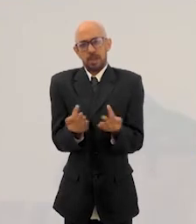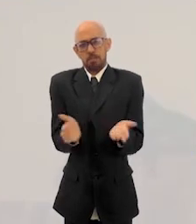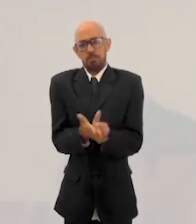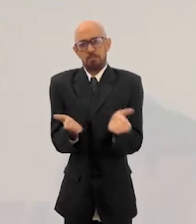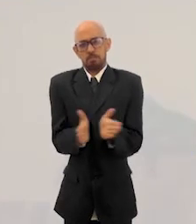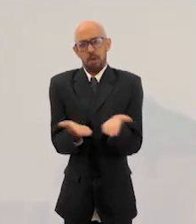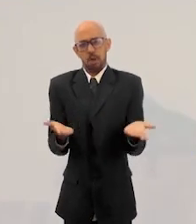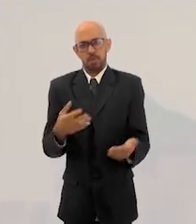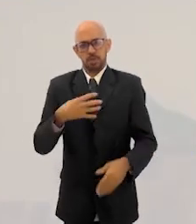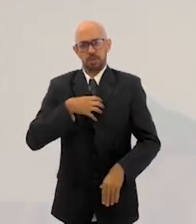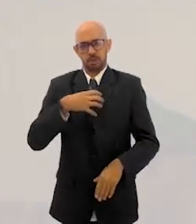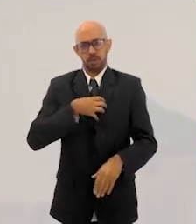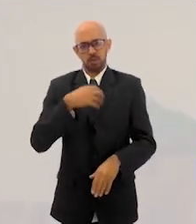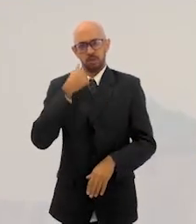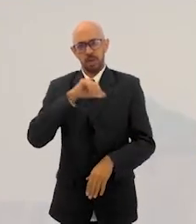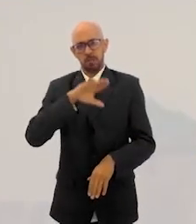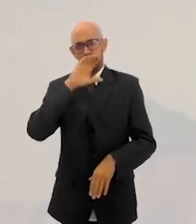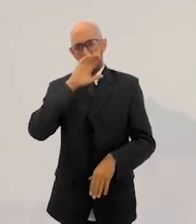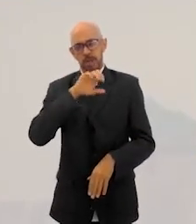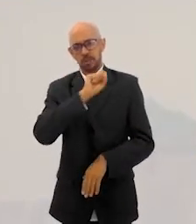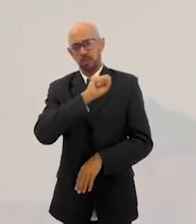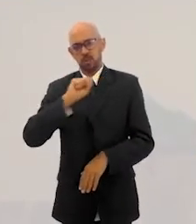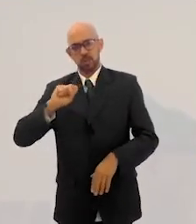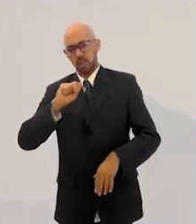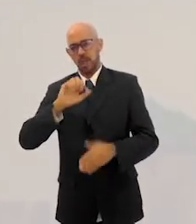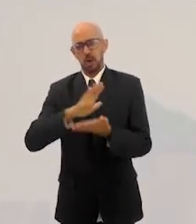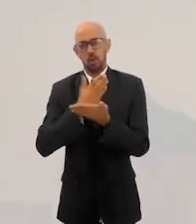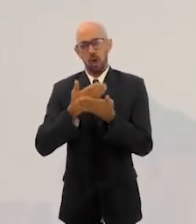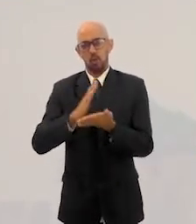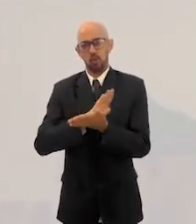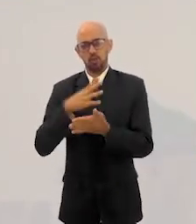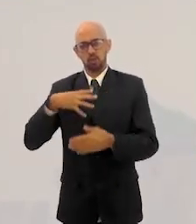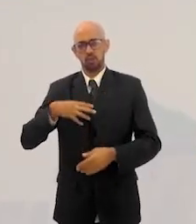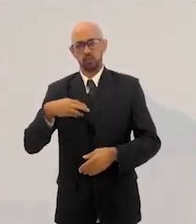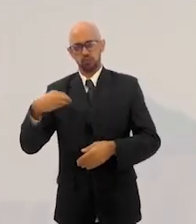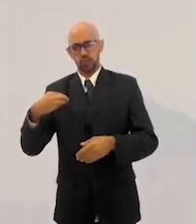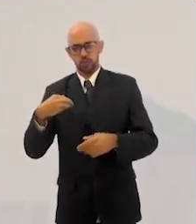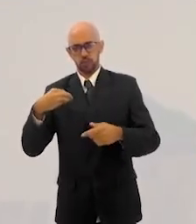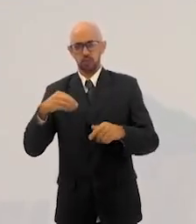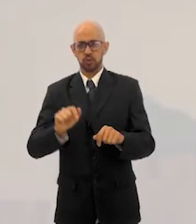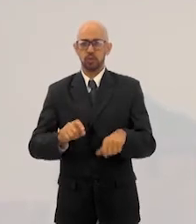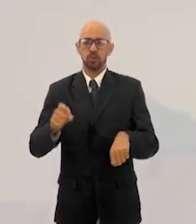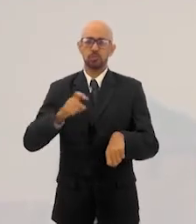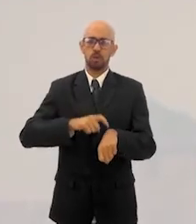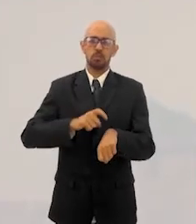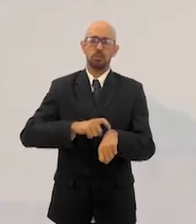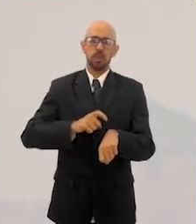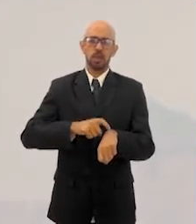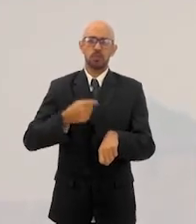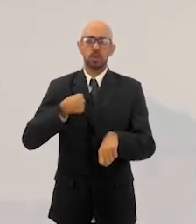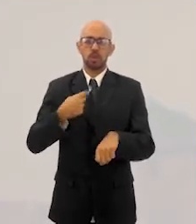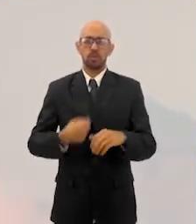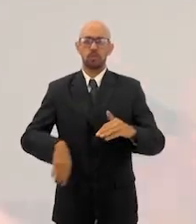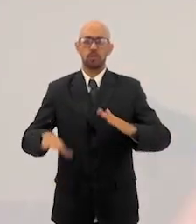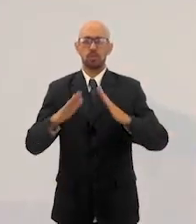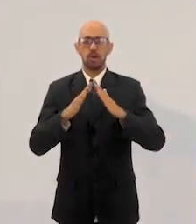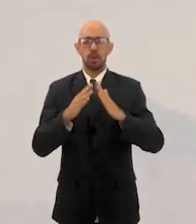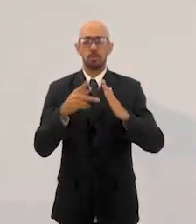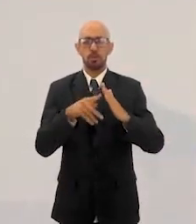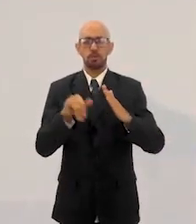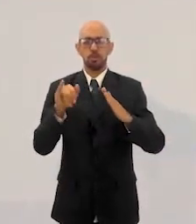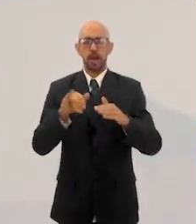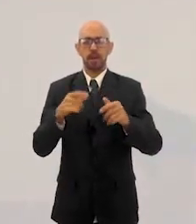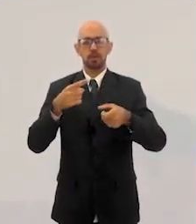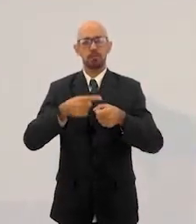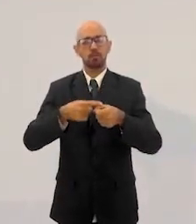Salvador, né? Uma mãe solteira com alguns filhos. E em determinado ponto, fui morar no meu, com meu pai num bairro que